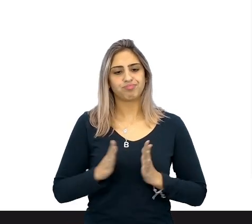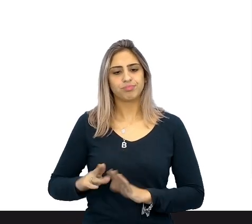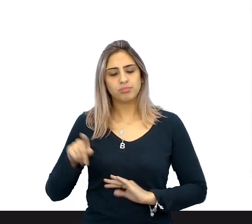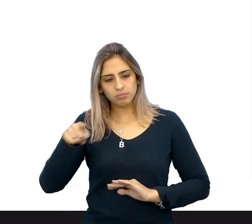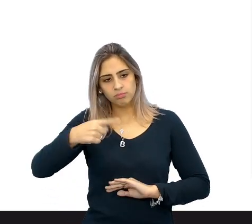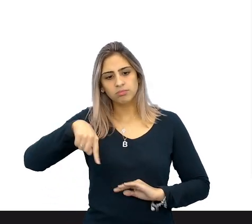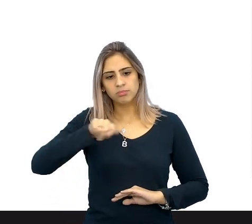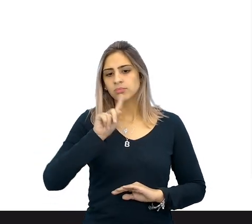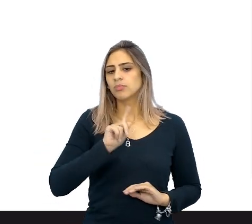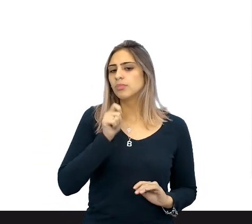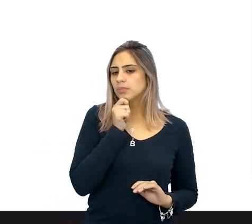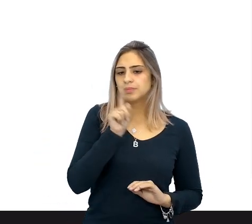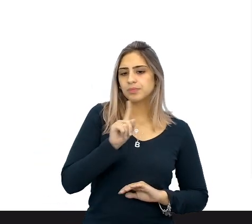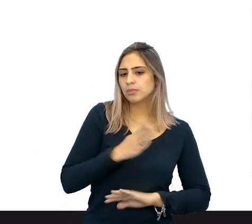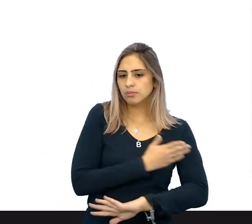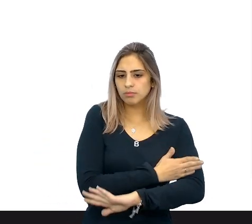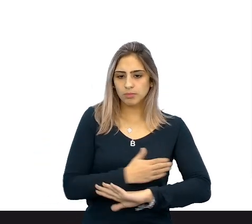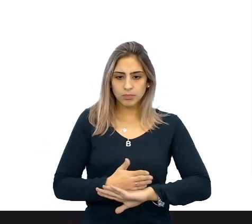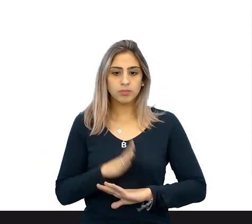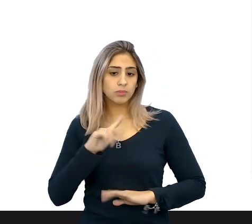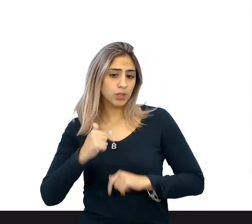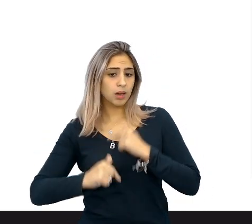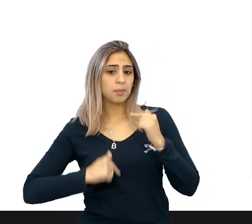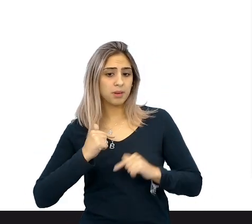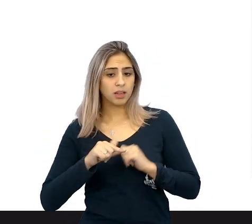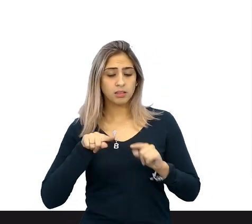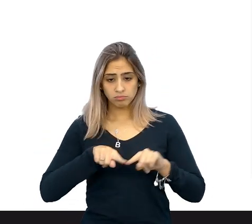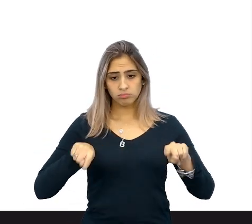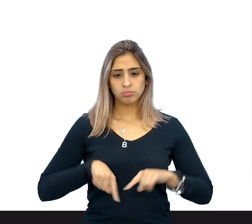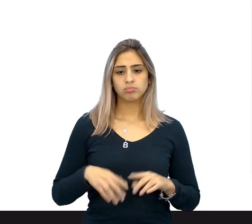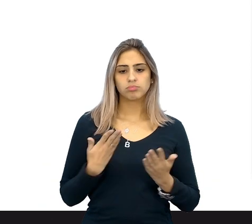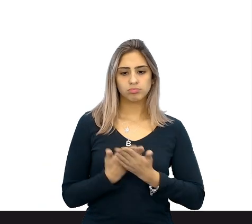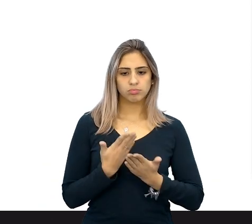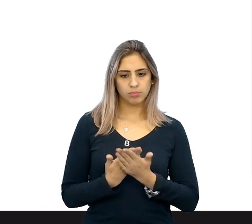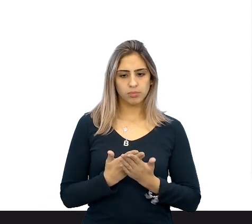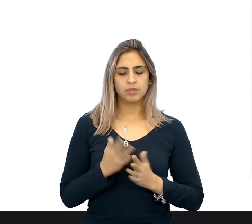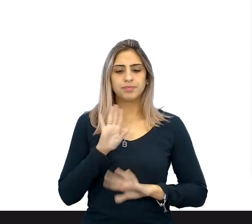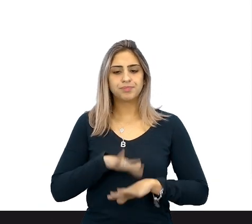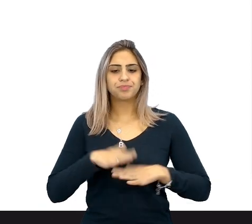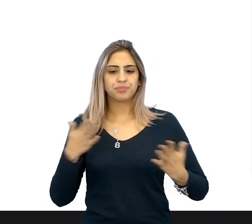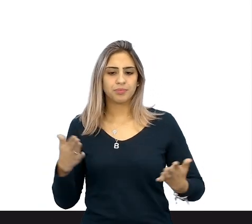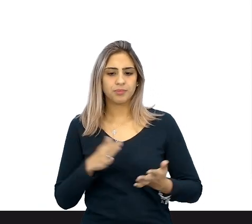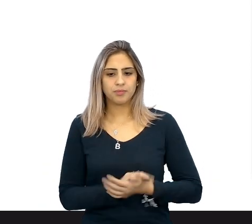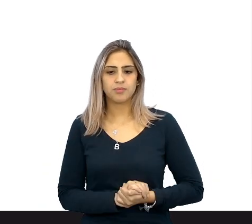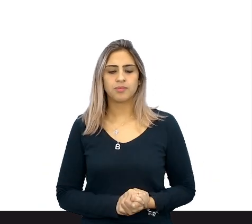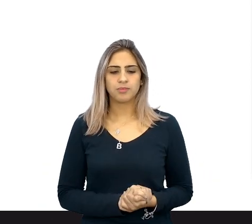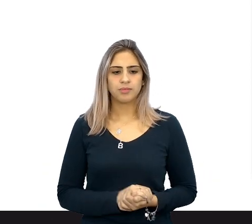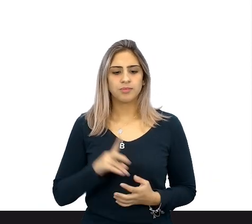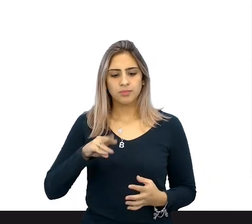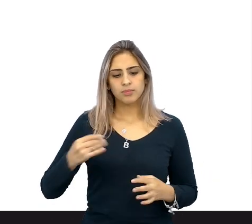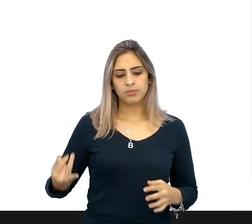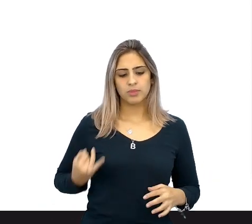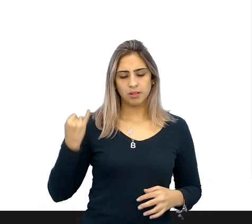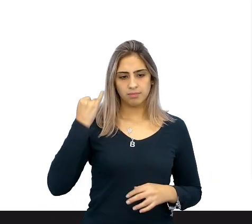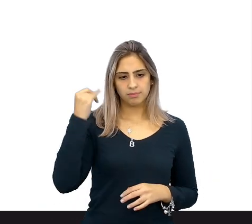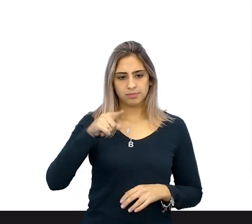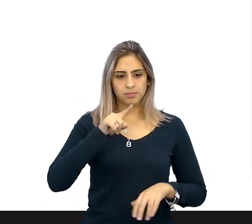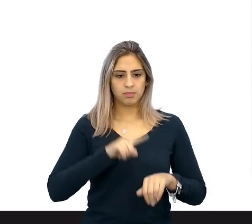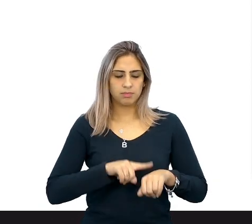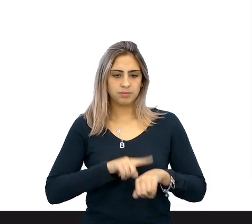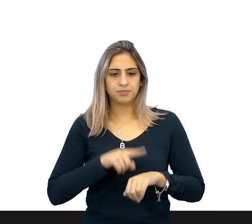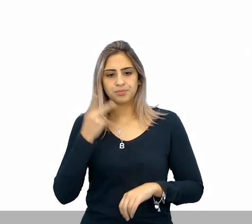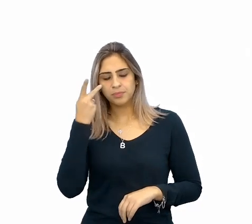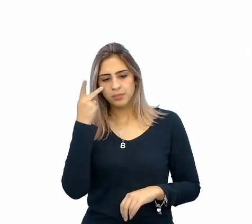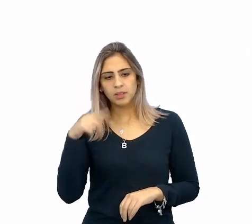vocês ainda não iniciaram, né, com o trabalho na sala de aula. E, portanto, é muito importante esse momento para que